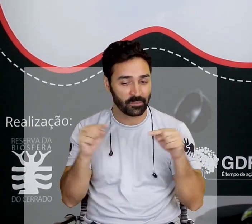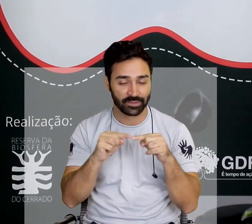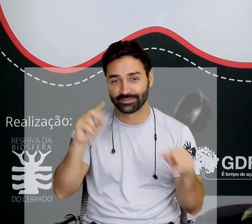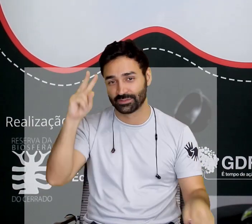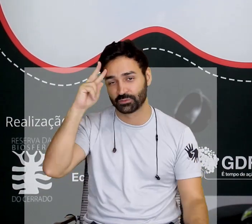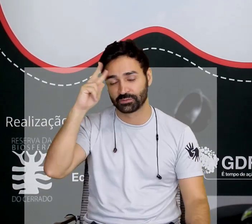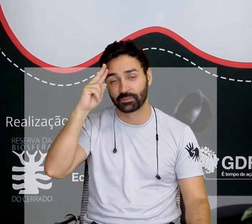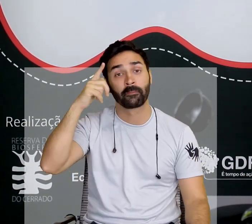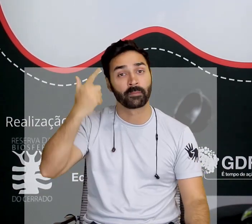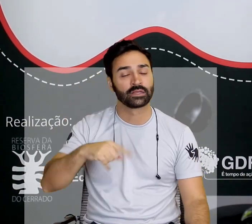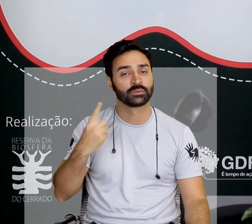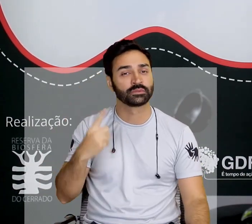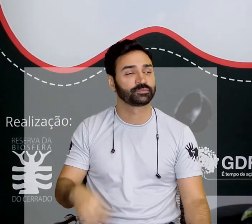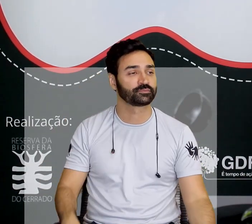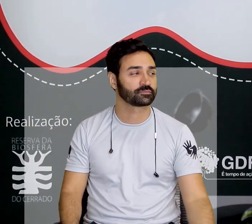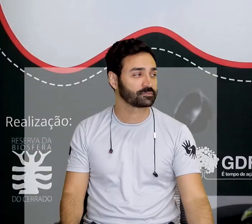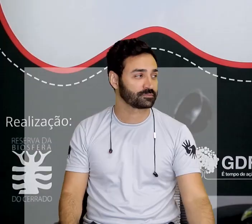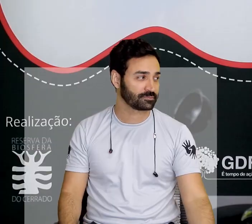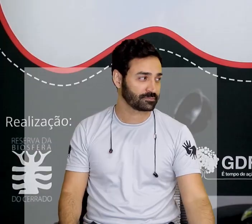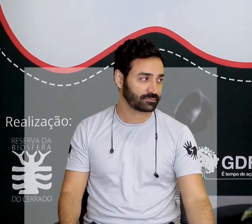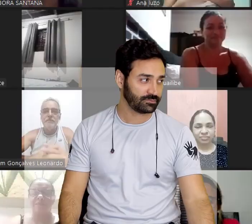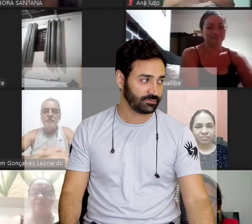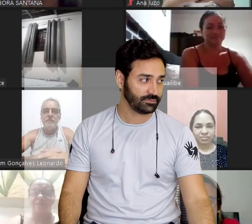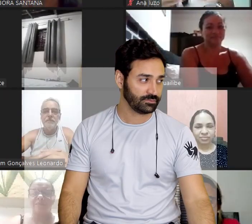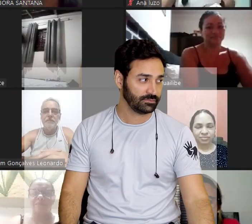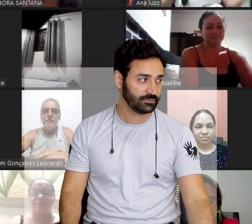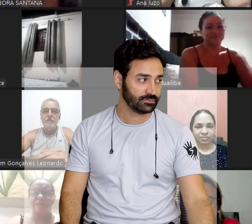uma foto.